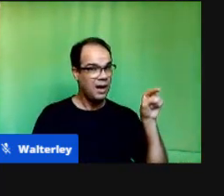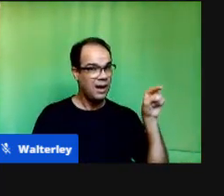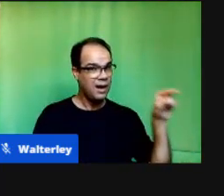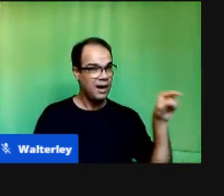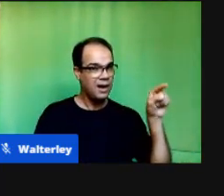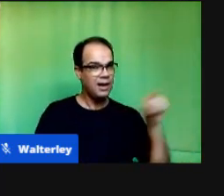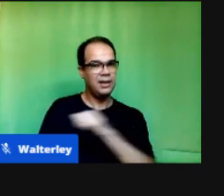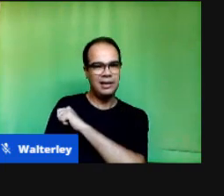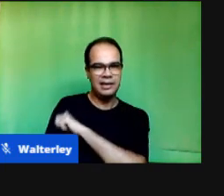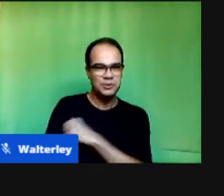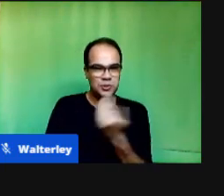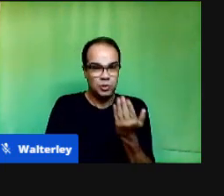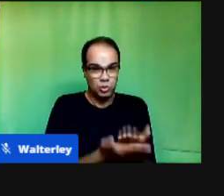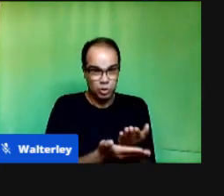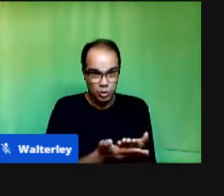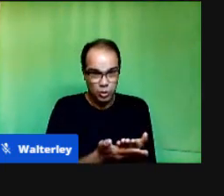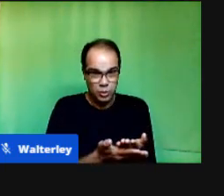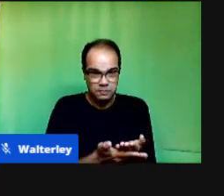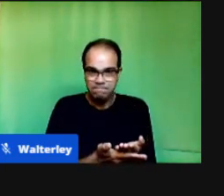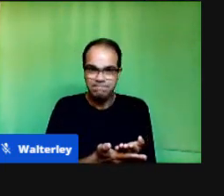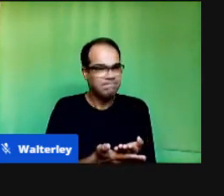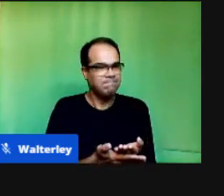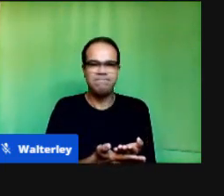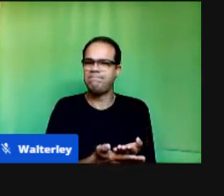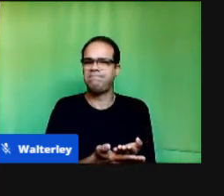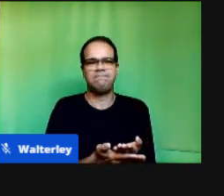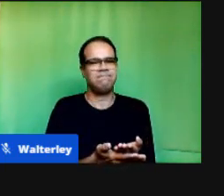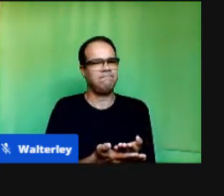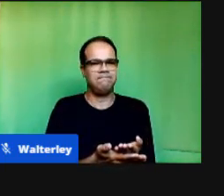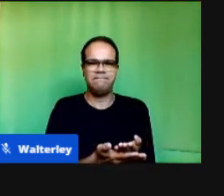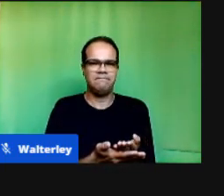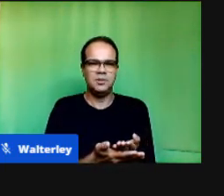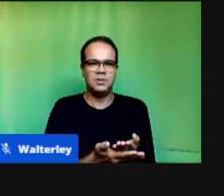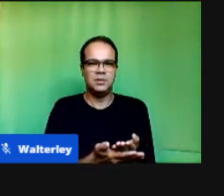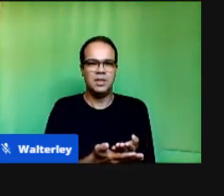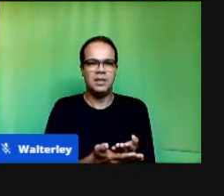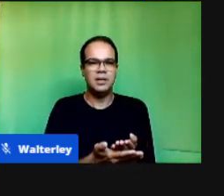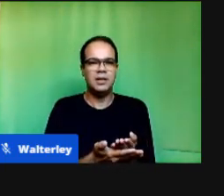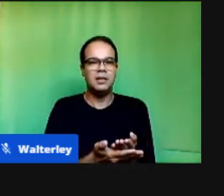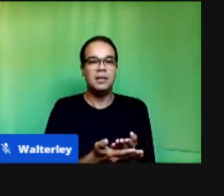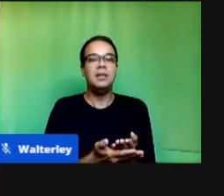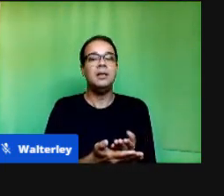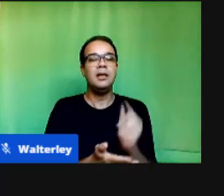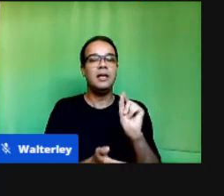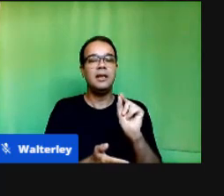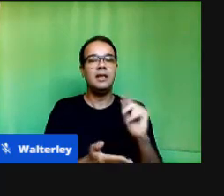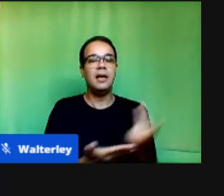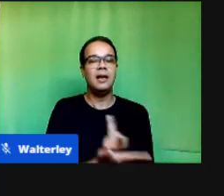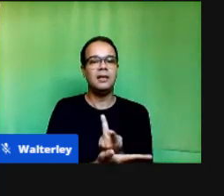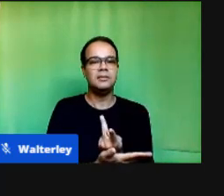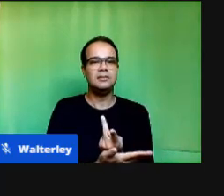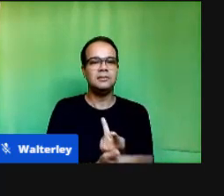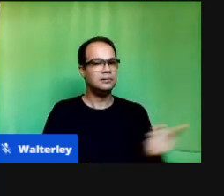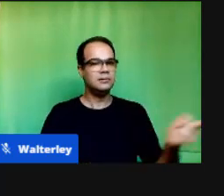que aquilo é uma responsabilidade dele e não tua, professor. Pegou? Mais